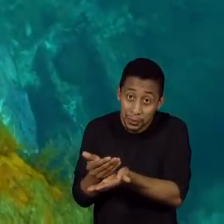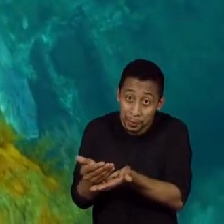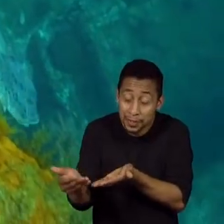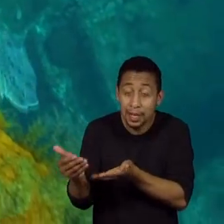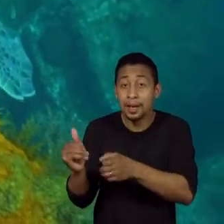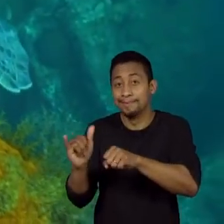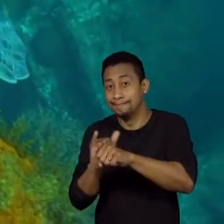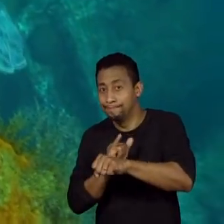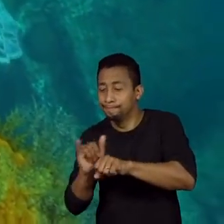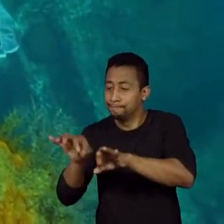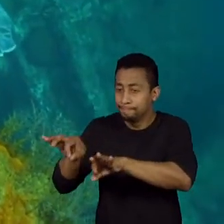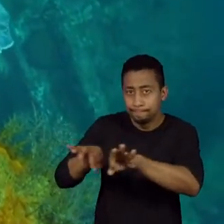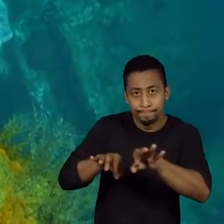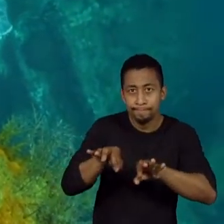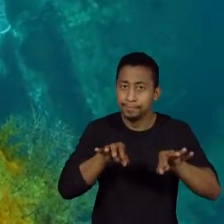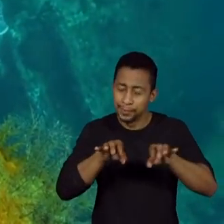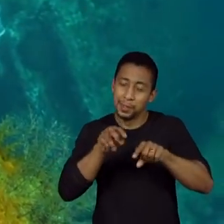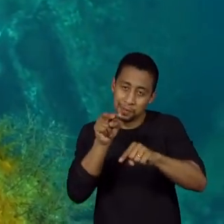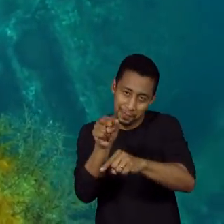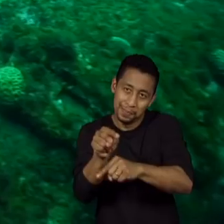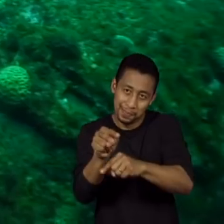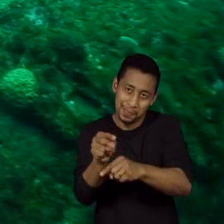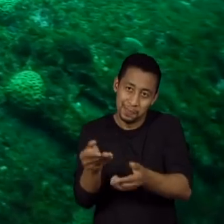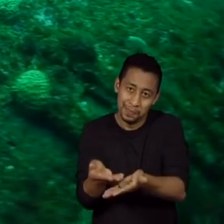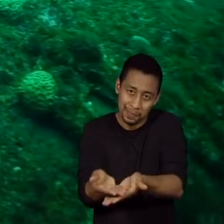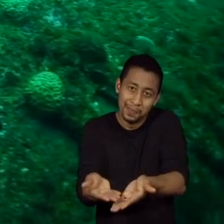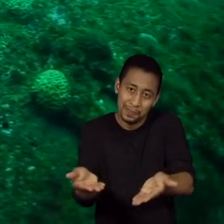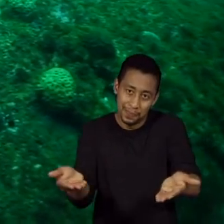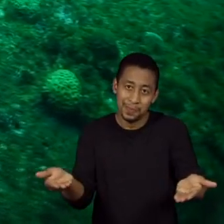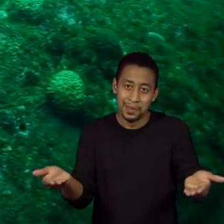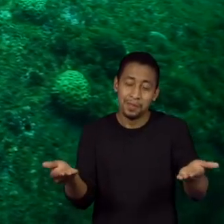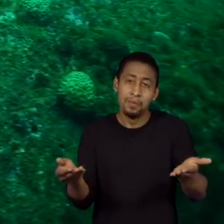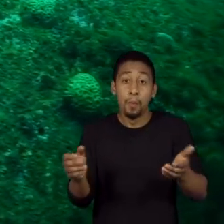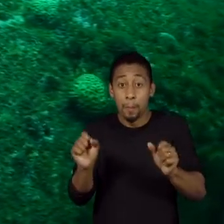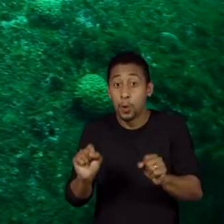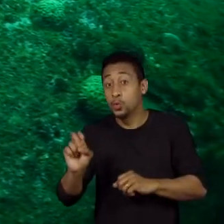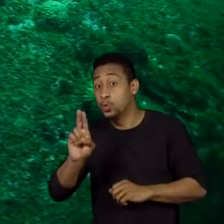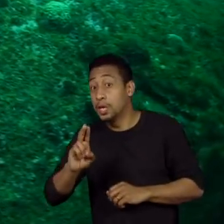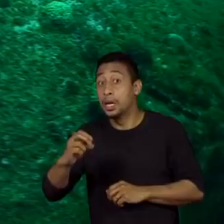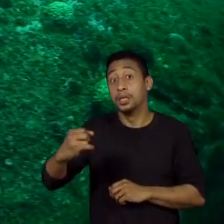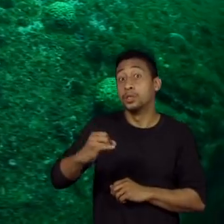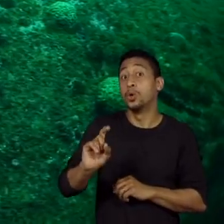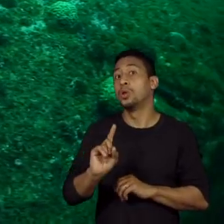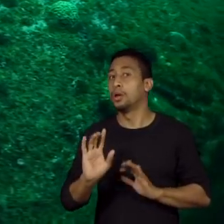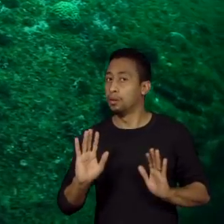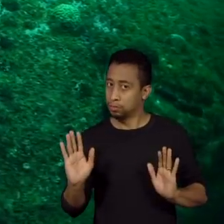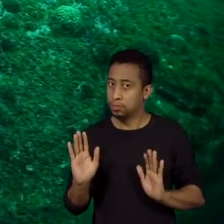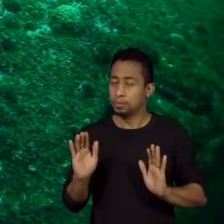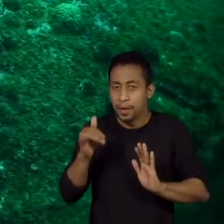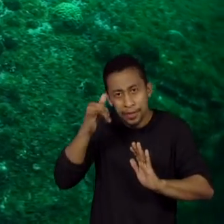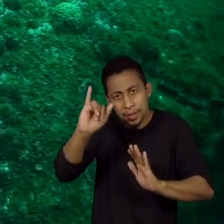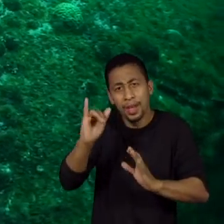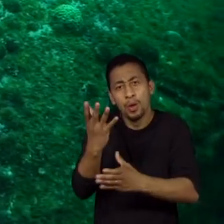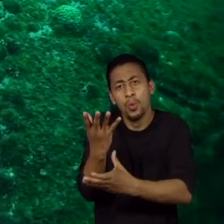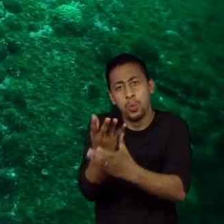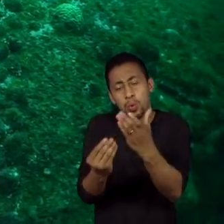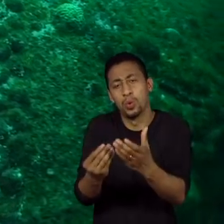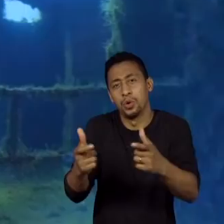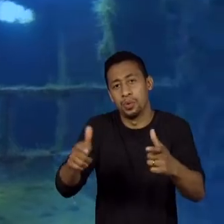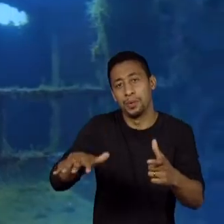pensada e zoneada num regramento que permita um uso consciente daquele espaço. Então,